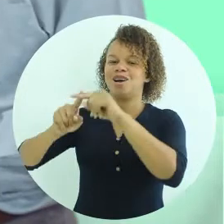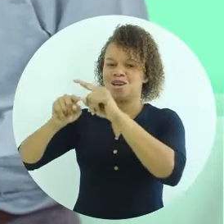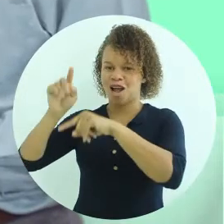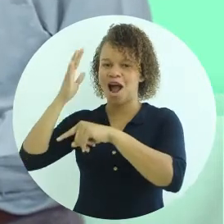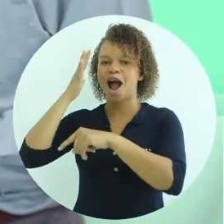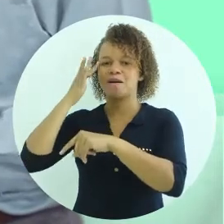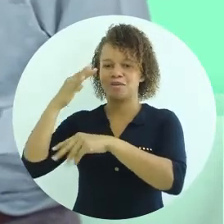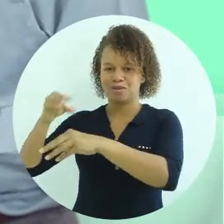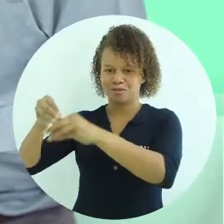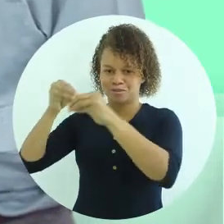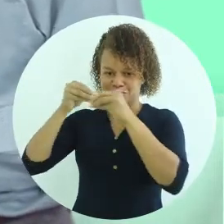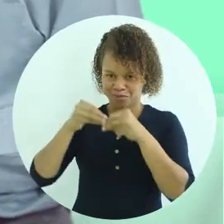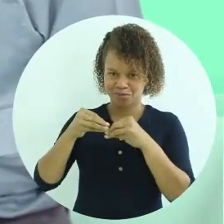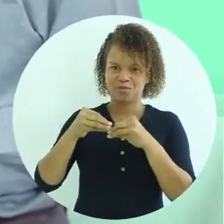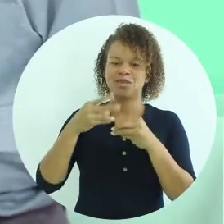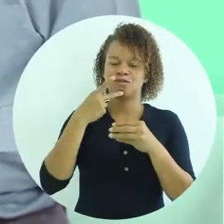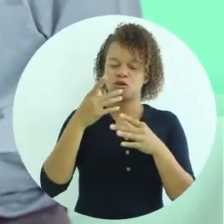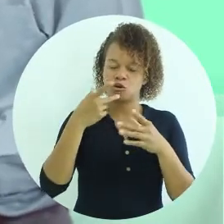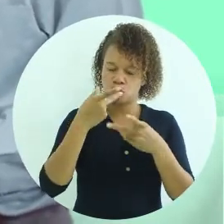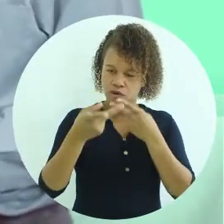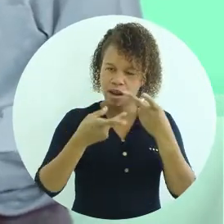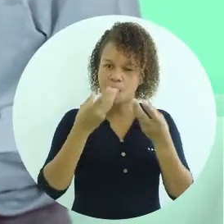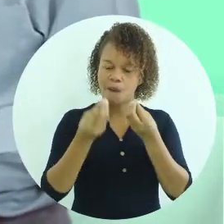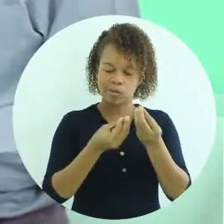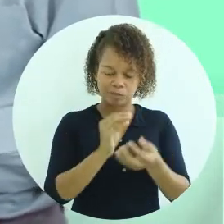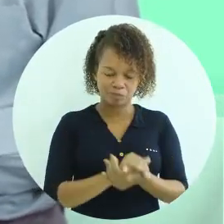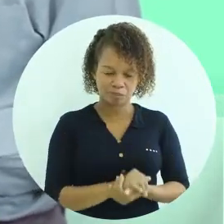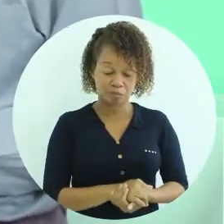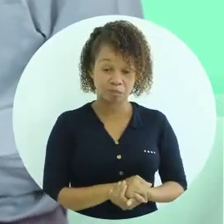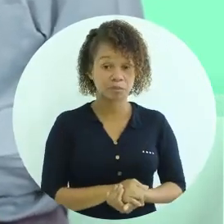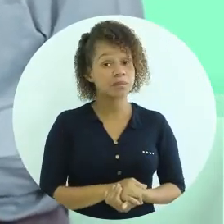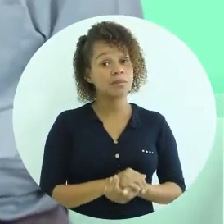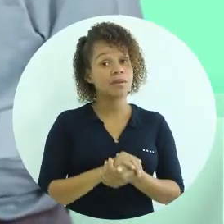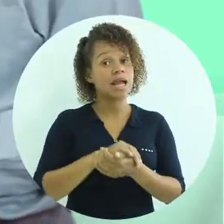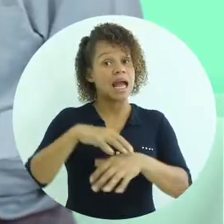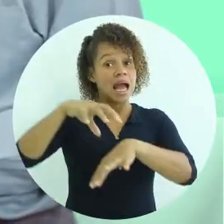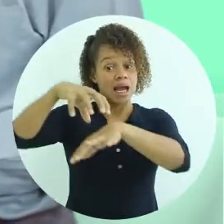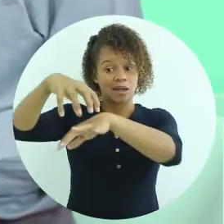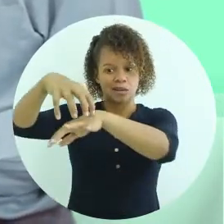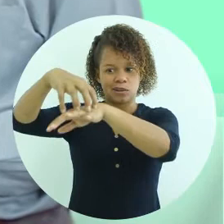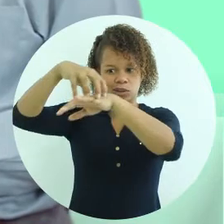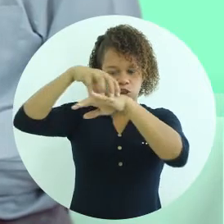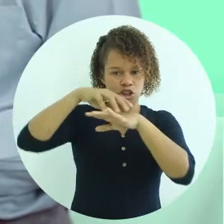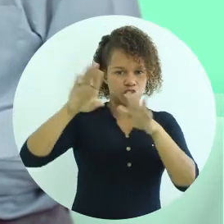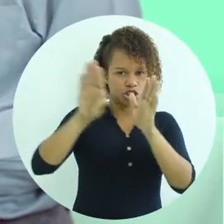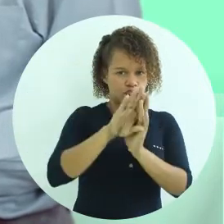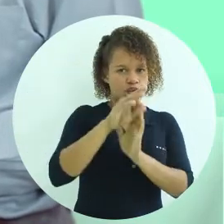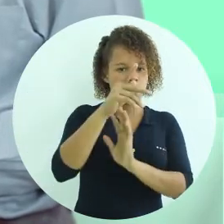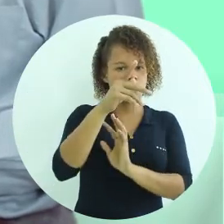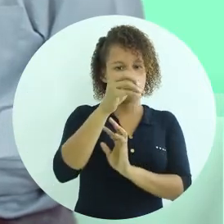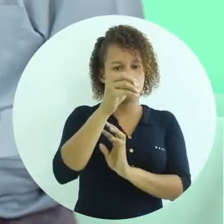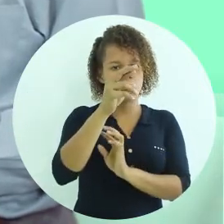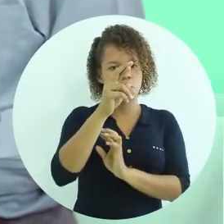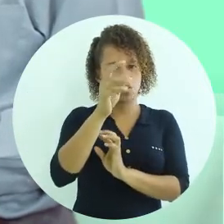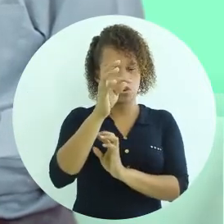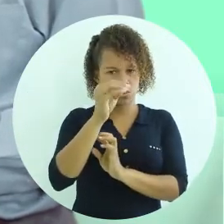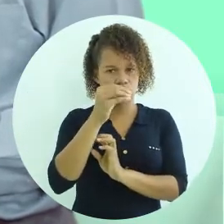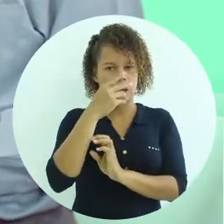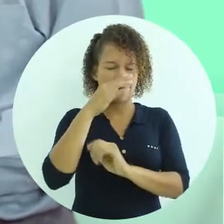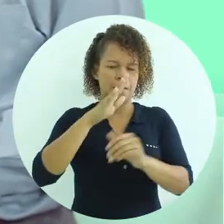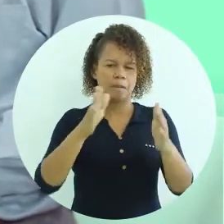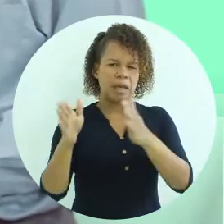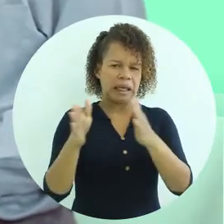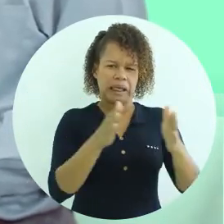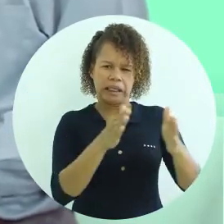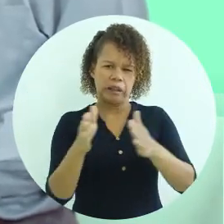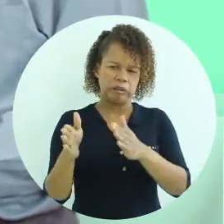amanhã, aí eu vou justamente contar como é que vai ser. A carga chega no porto, né, depois de um período, que a gente chama de